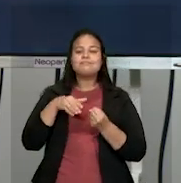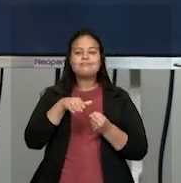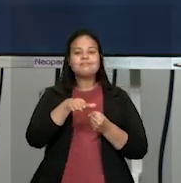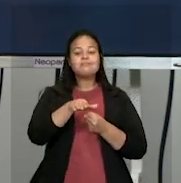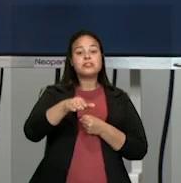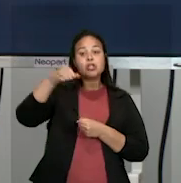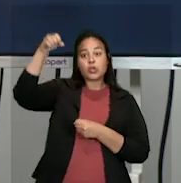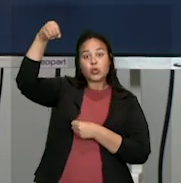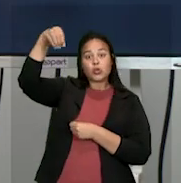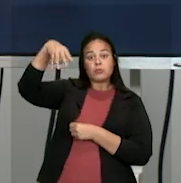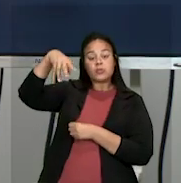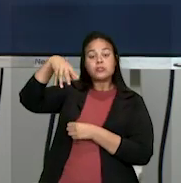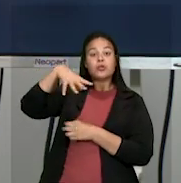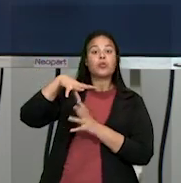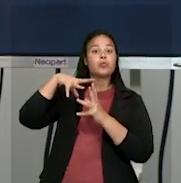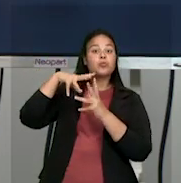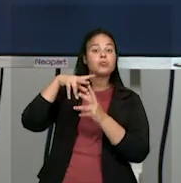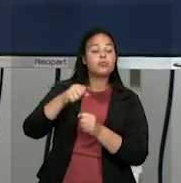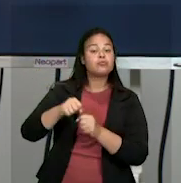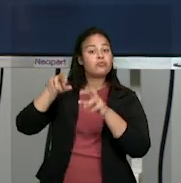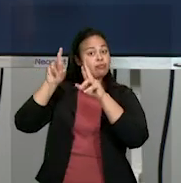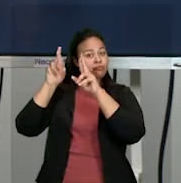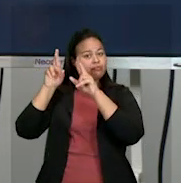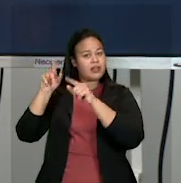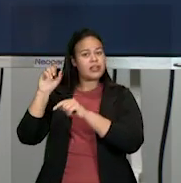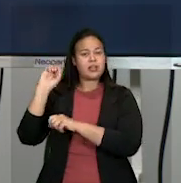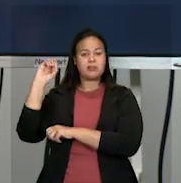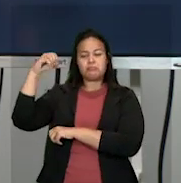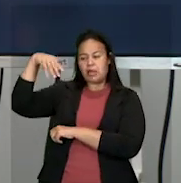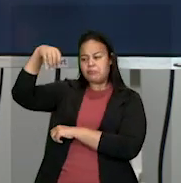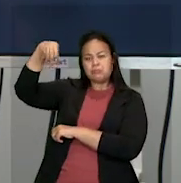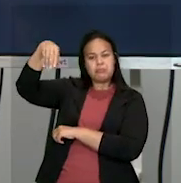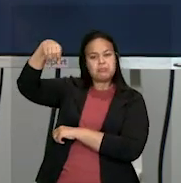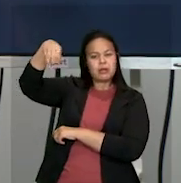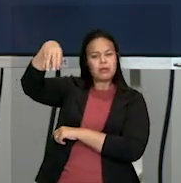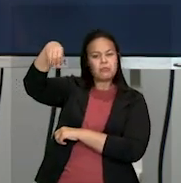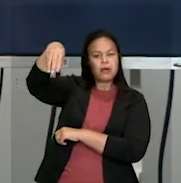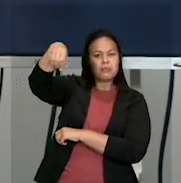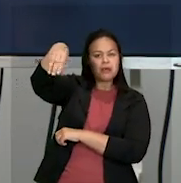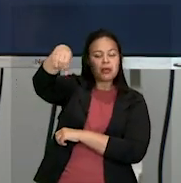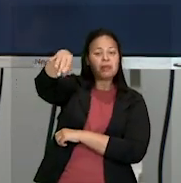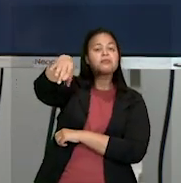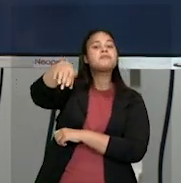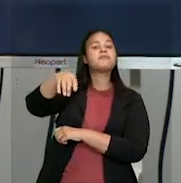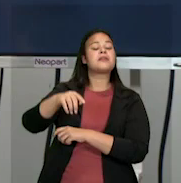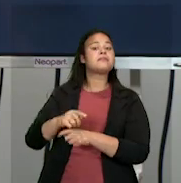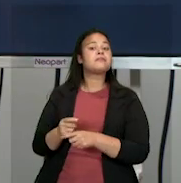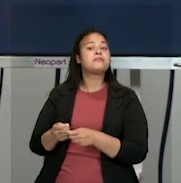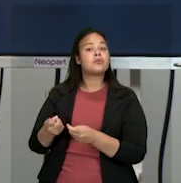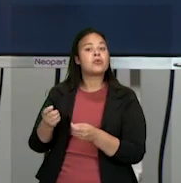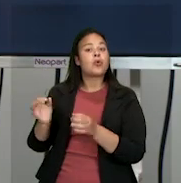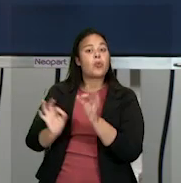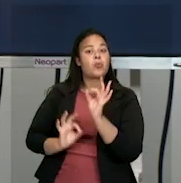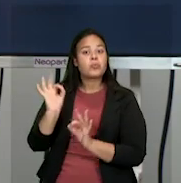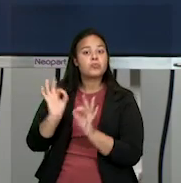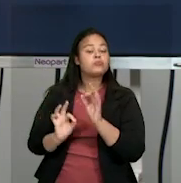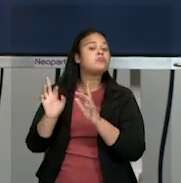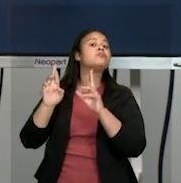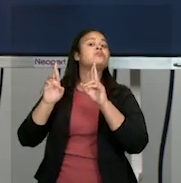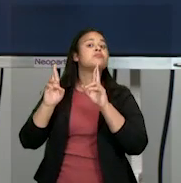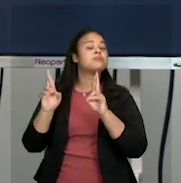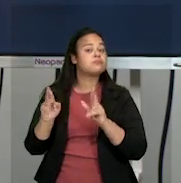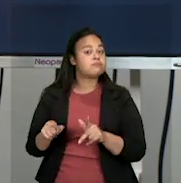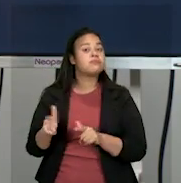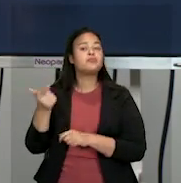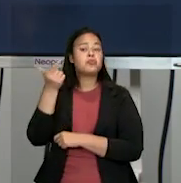iluminação pública é diferente, né? Tem mais iluminação, tem uma infraestrutura diferente e